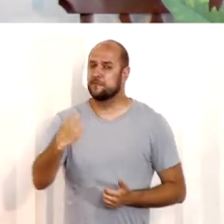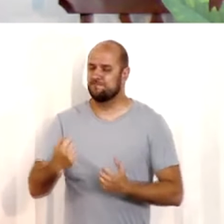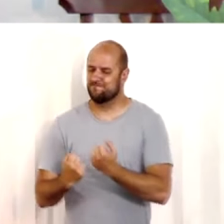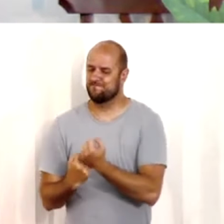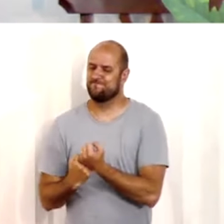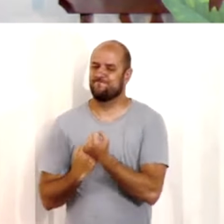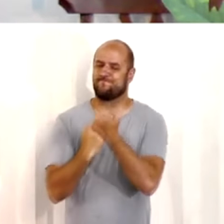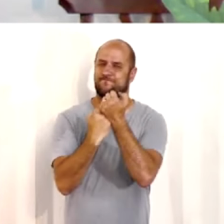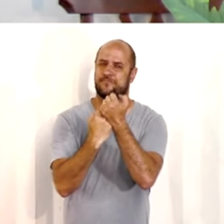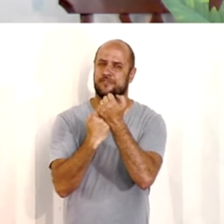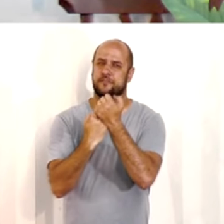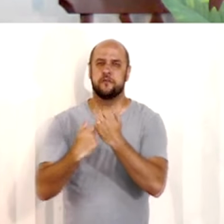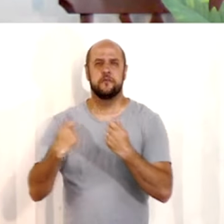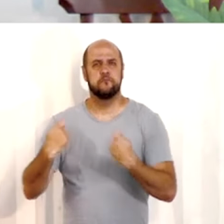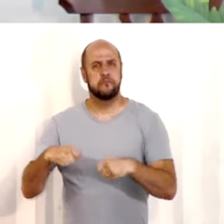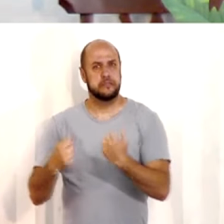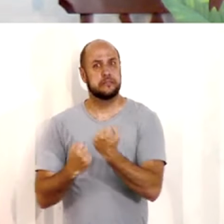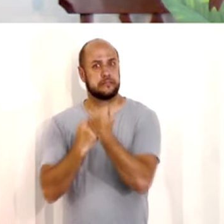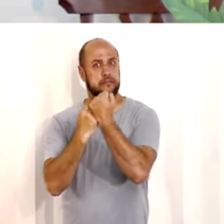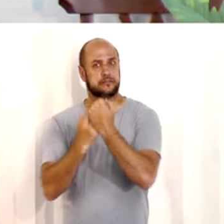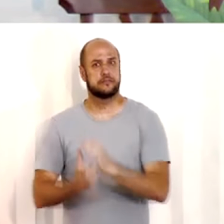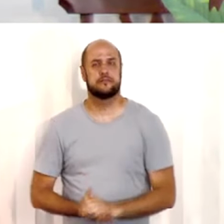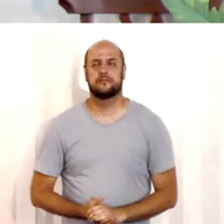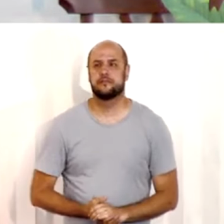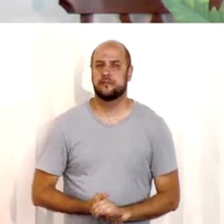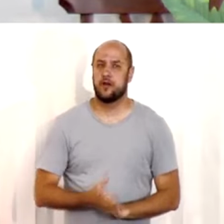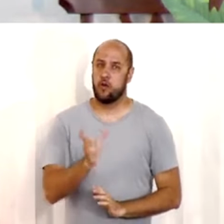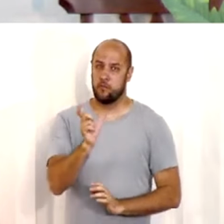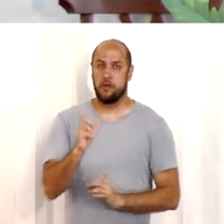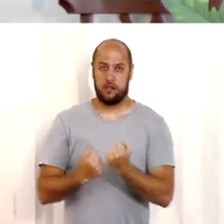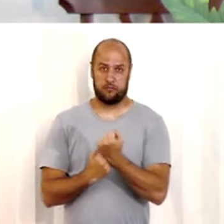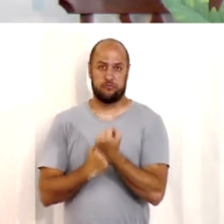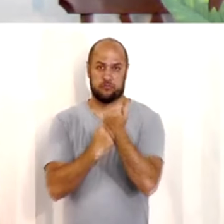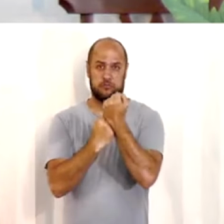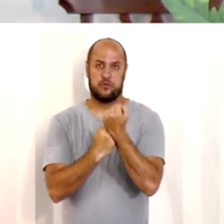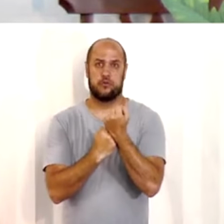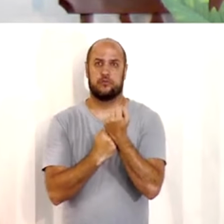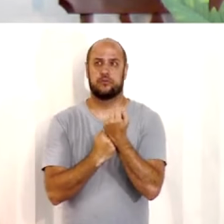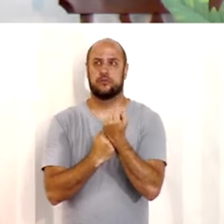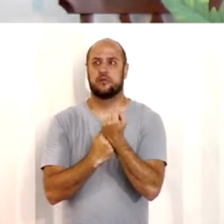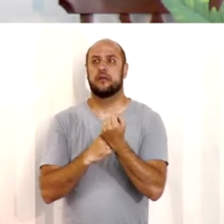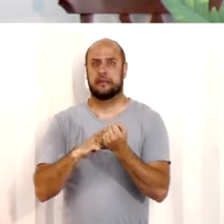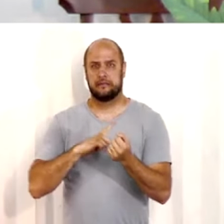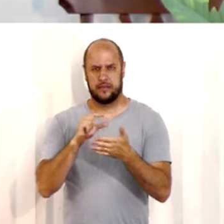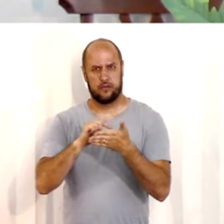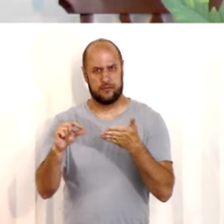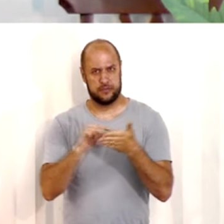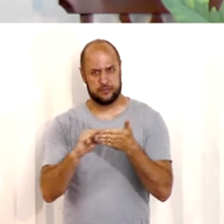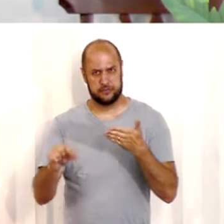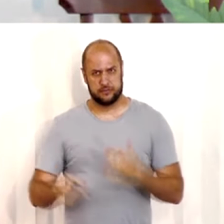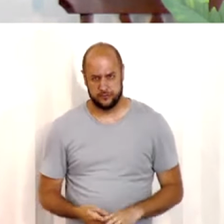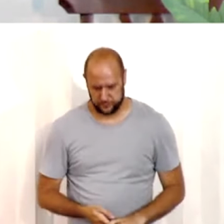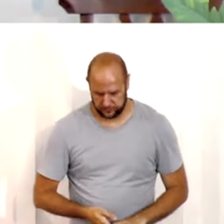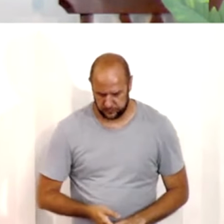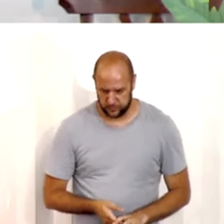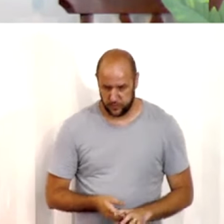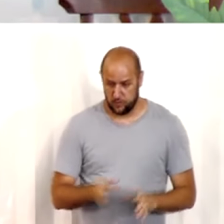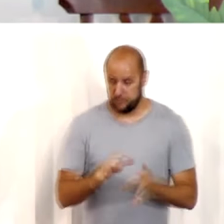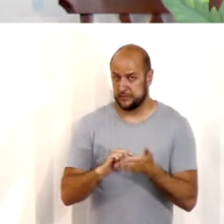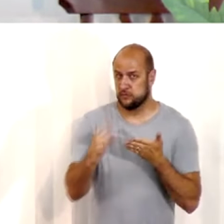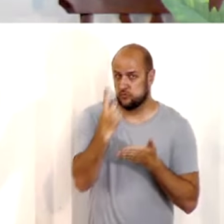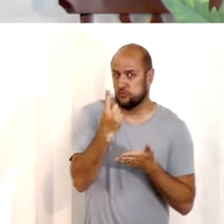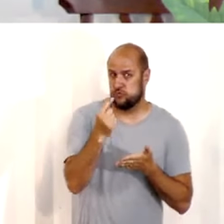precisa suportar essa caminhada. Aliás, a palavra suporte norteia esses três versículos. No 1, ela não está tão